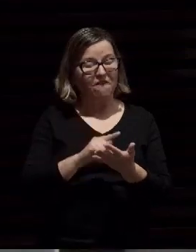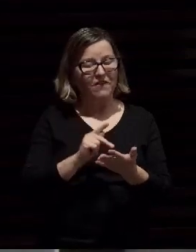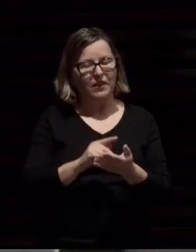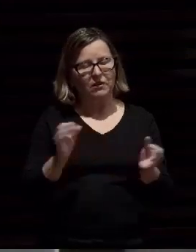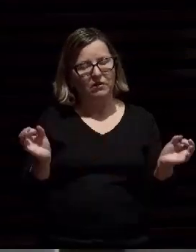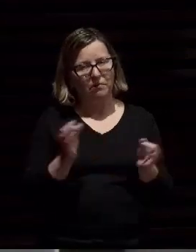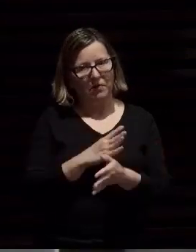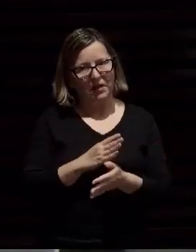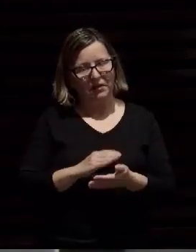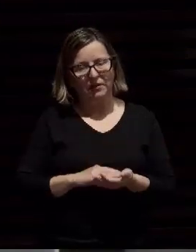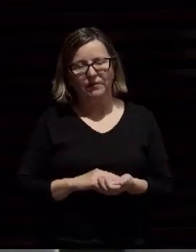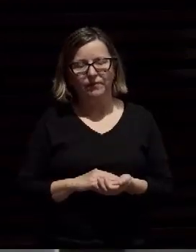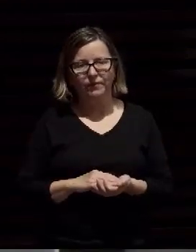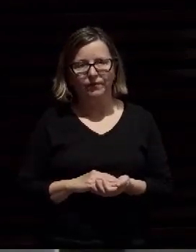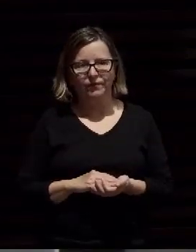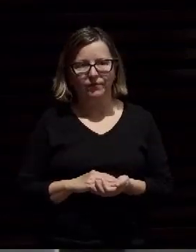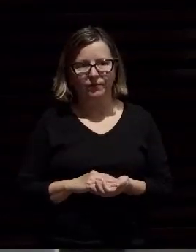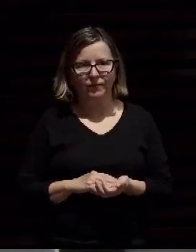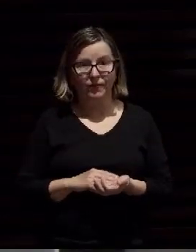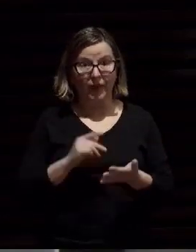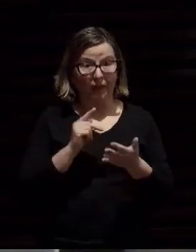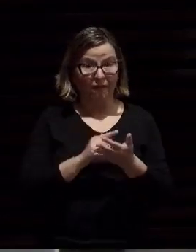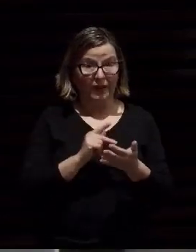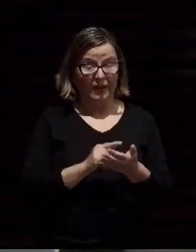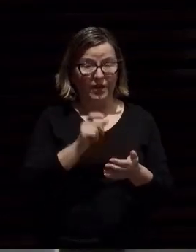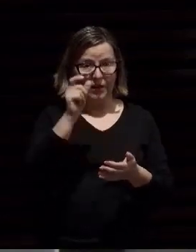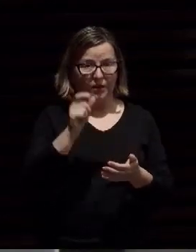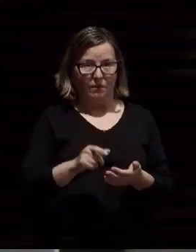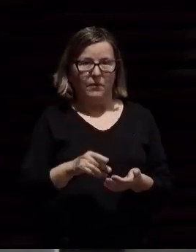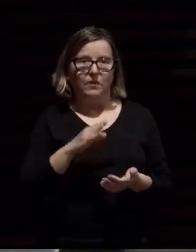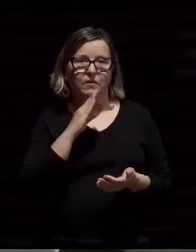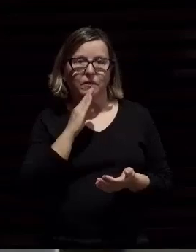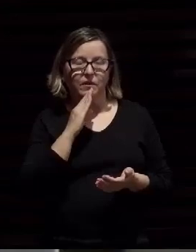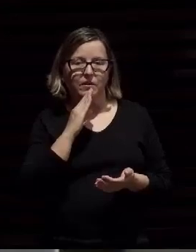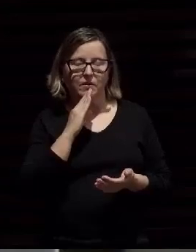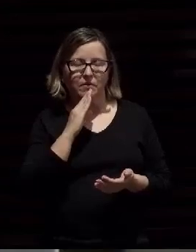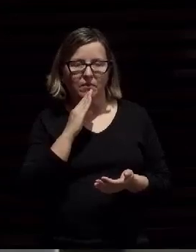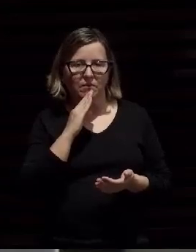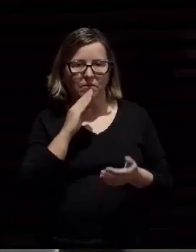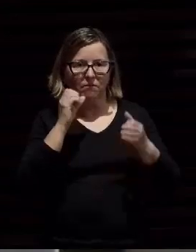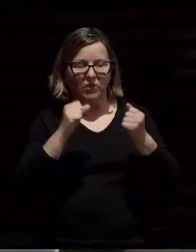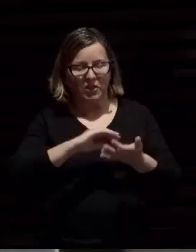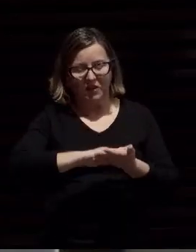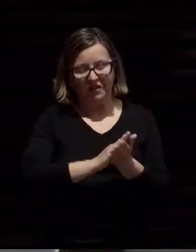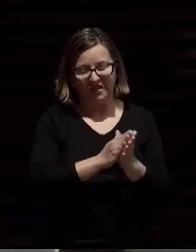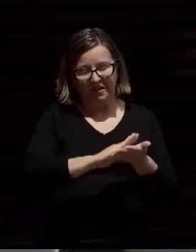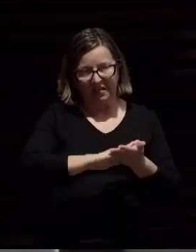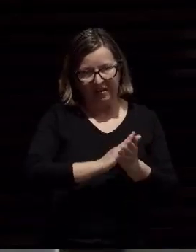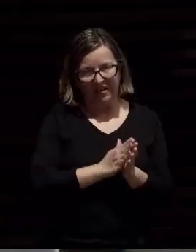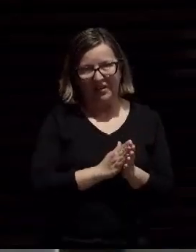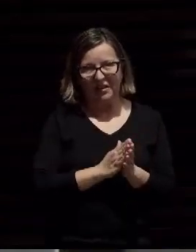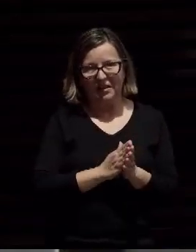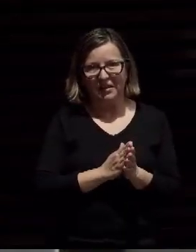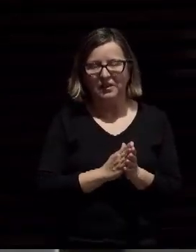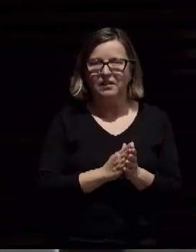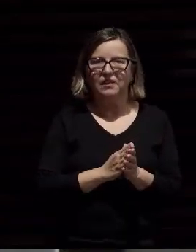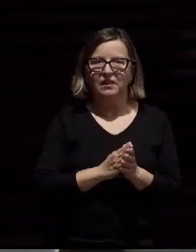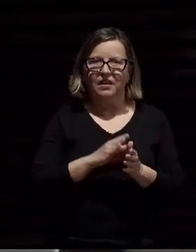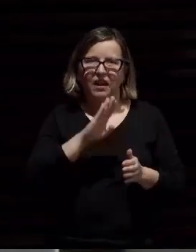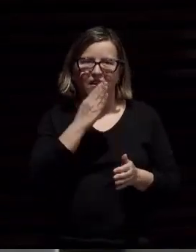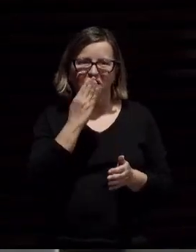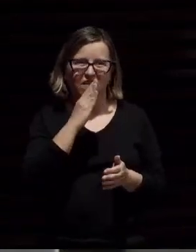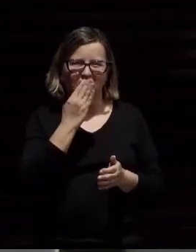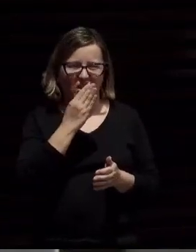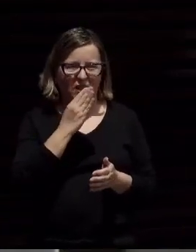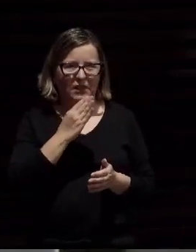e a honestidade do conhecedor podem desfazer o ceticismo dos sofistas e o cinismo dos